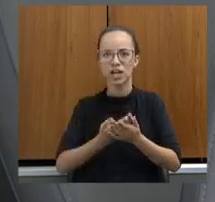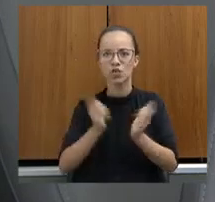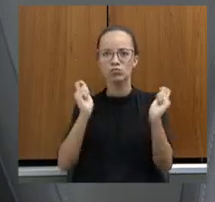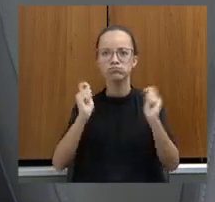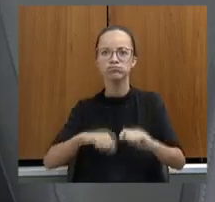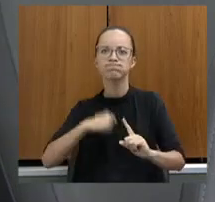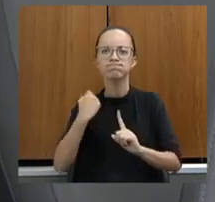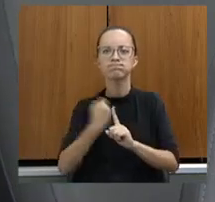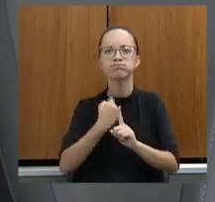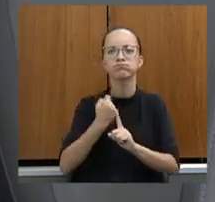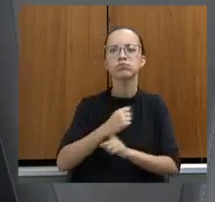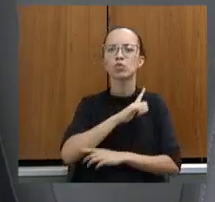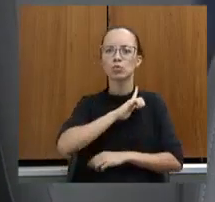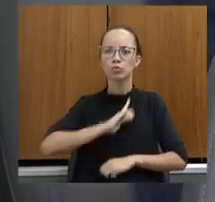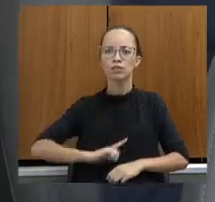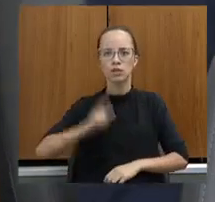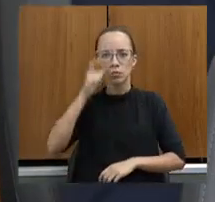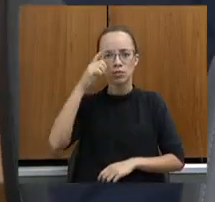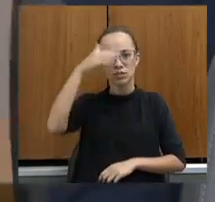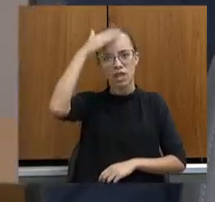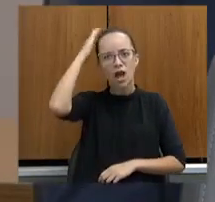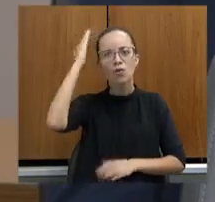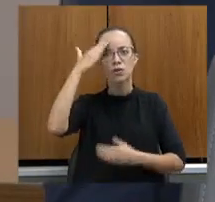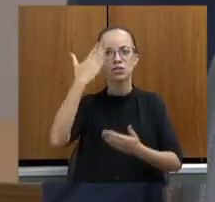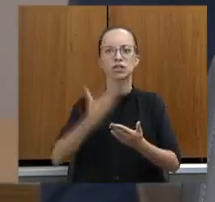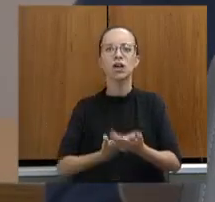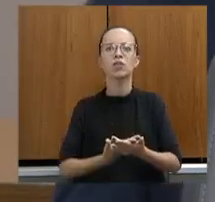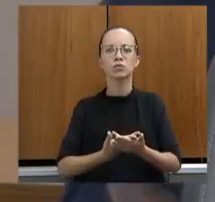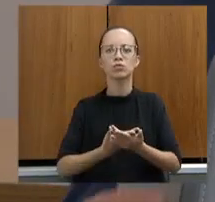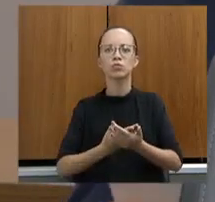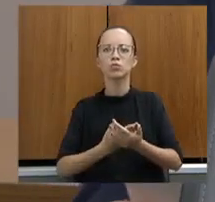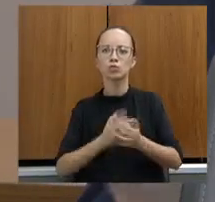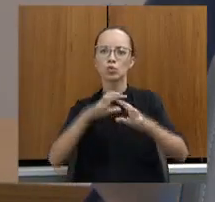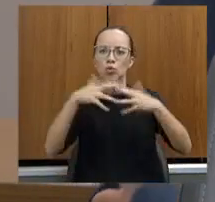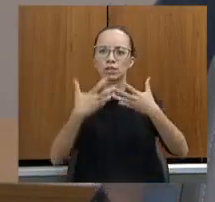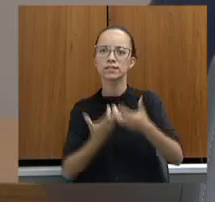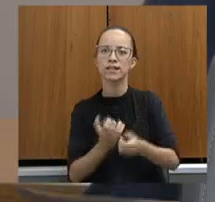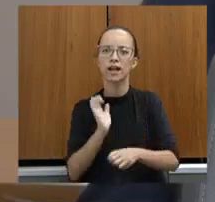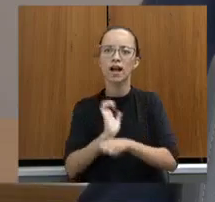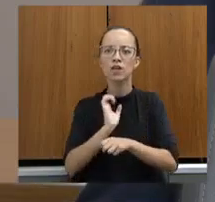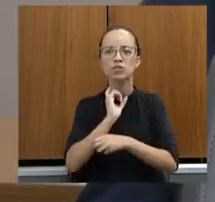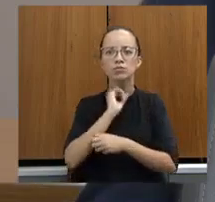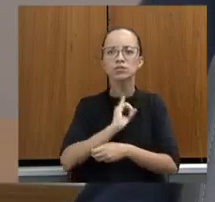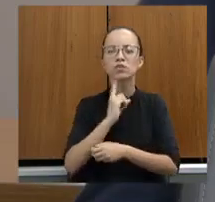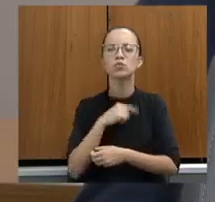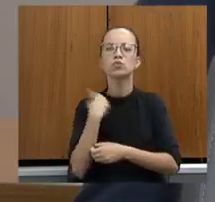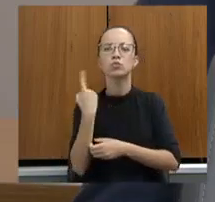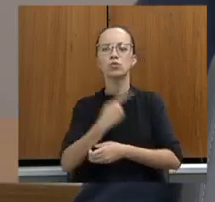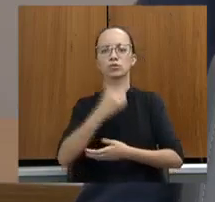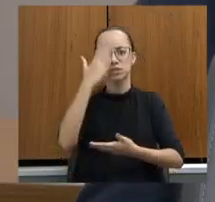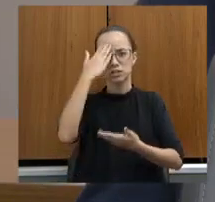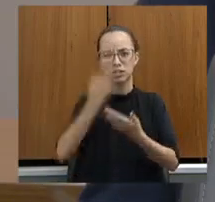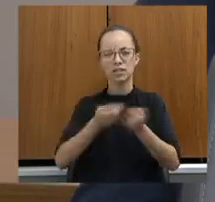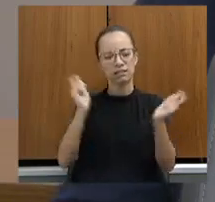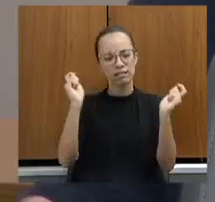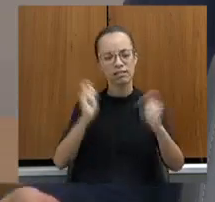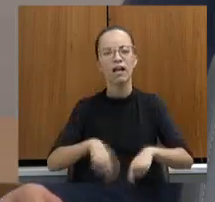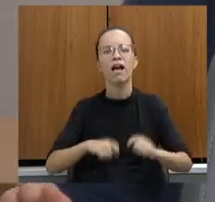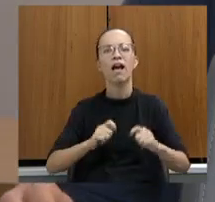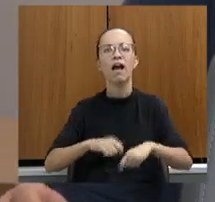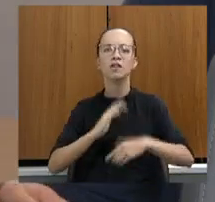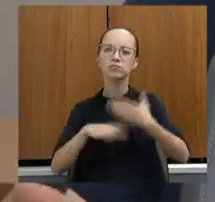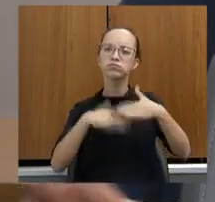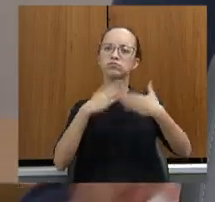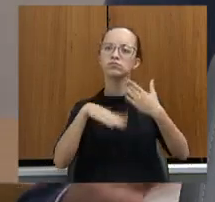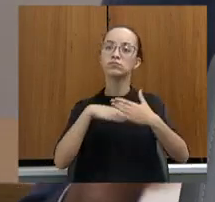potencial do governador Romeu Zema acreditando no potencial do Estado de Minas Gerais acreditando no potencial de trazer o estado para